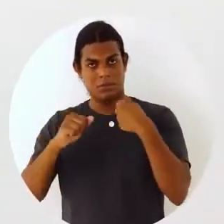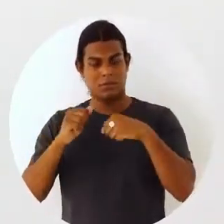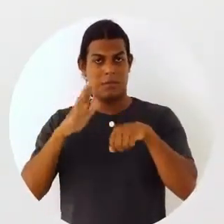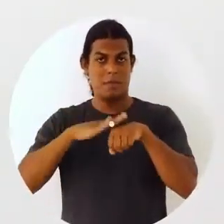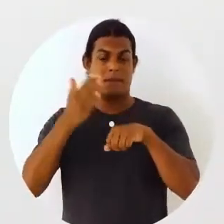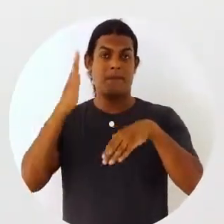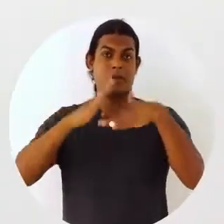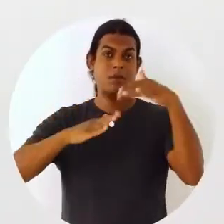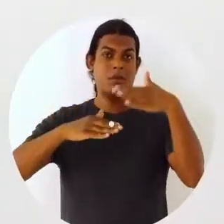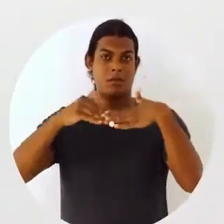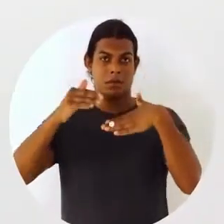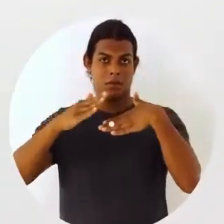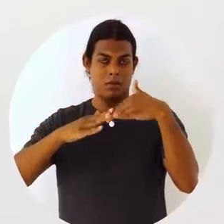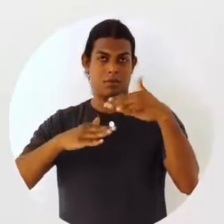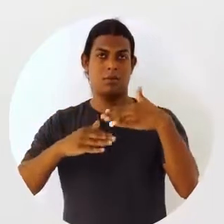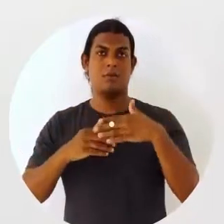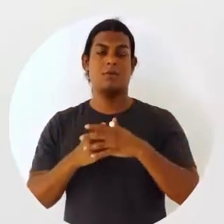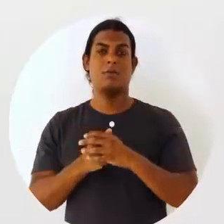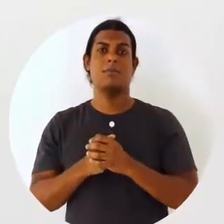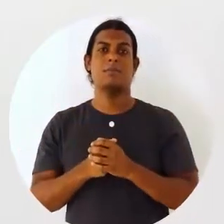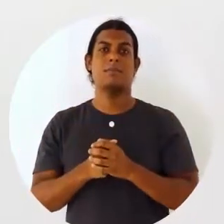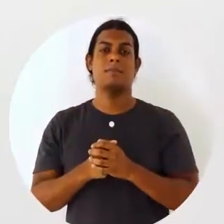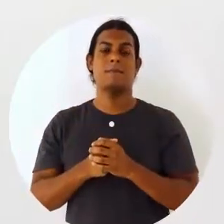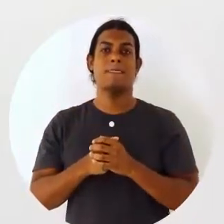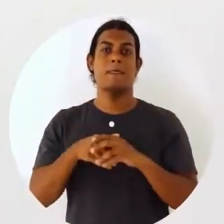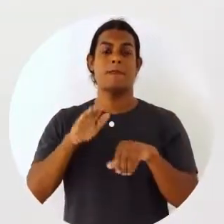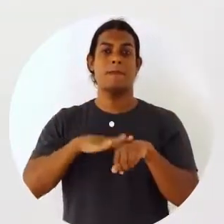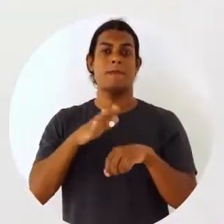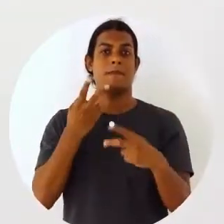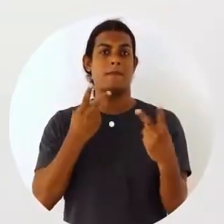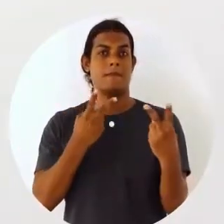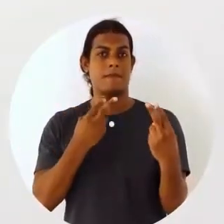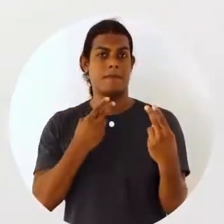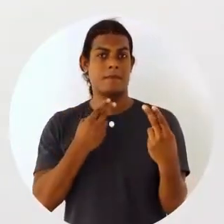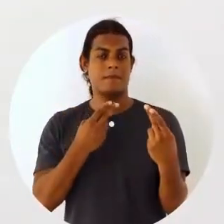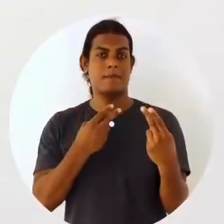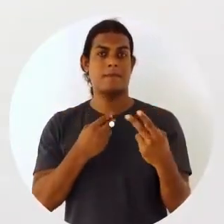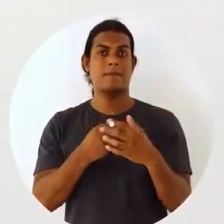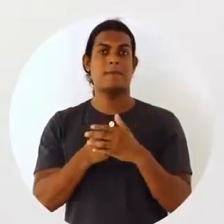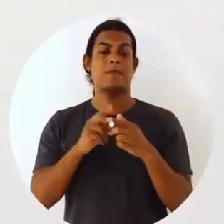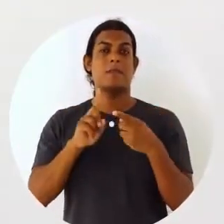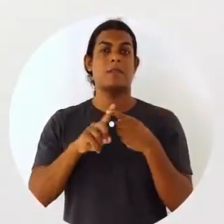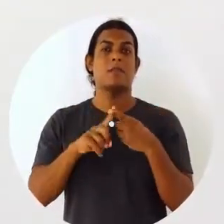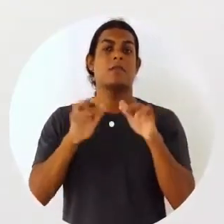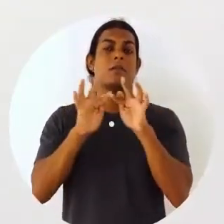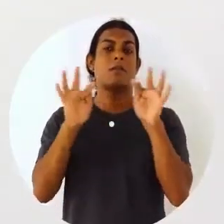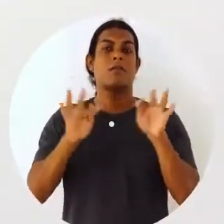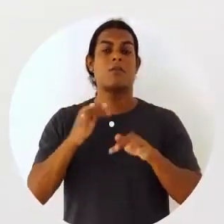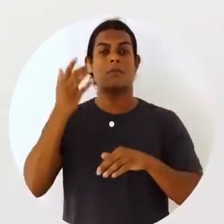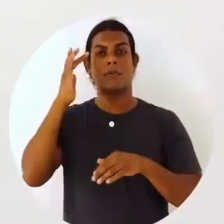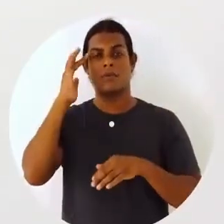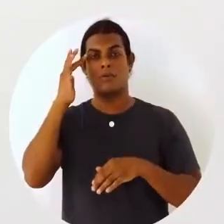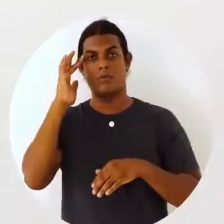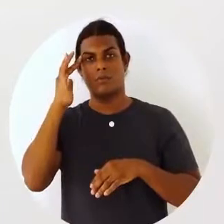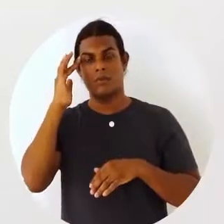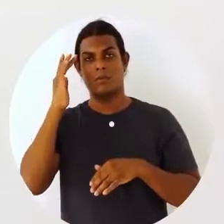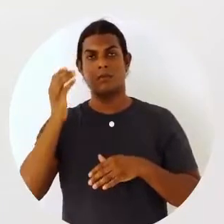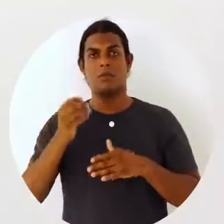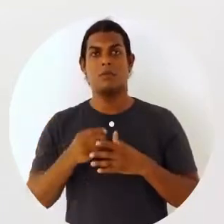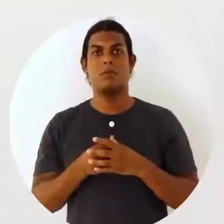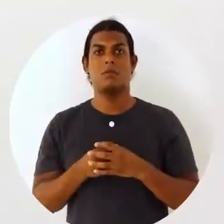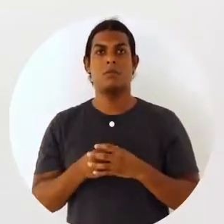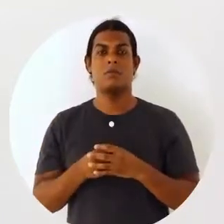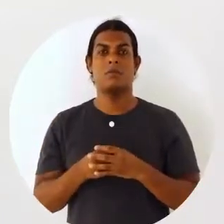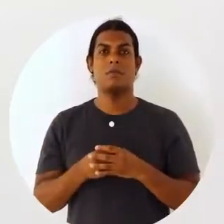profissionais, precisavam ser mais justas, precisavam ser mais igualitárias. Também a maneira como se pensava de que,